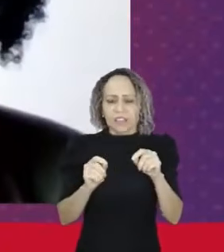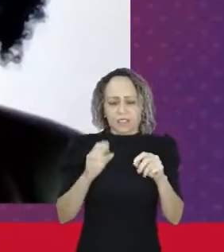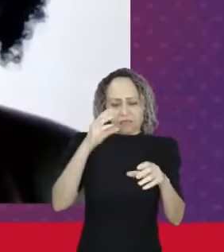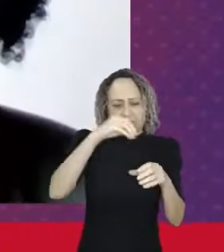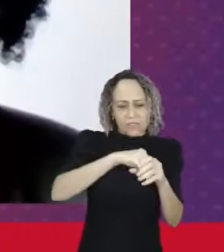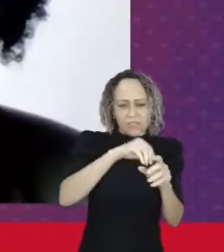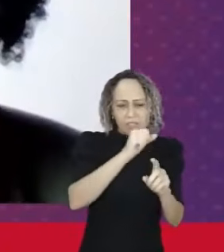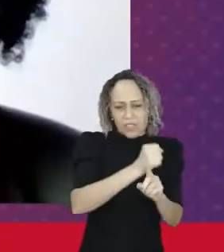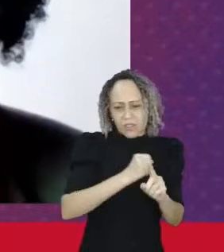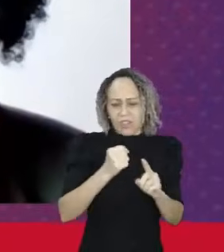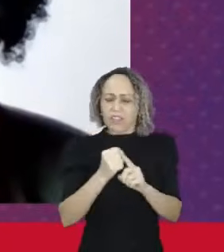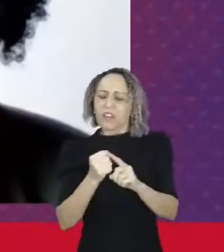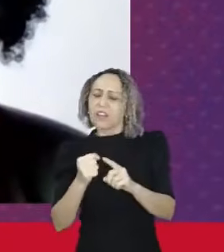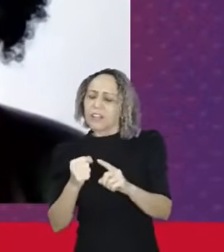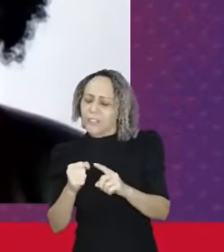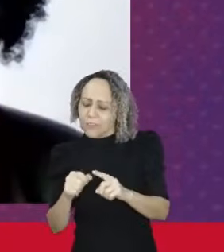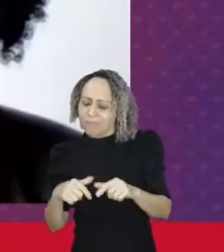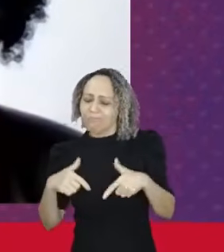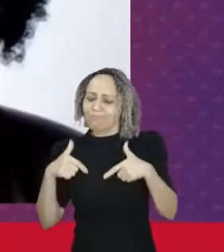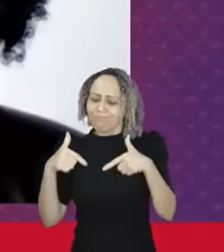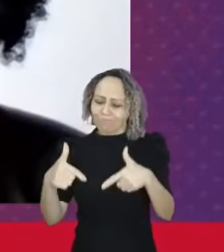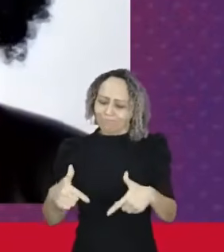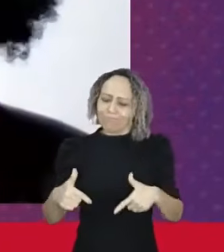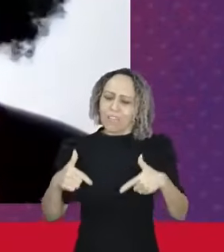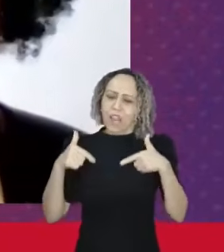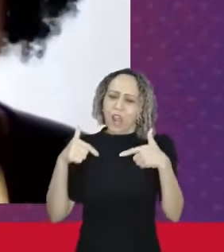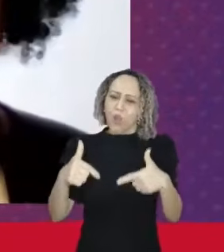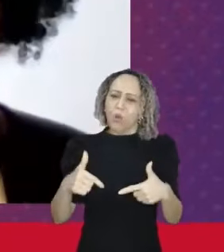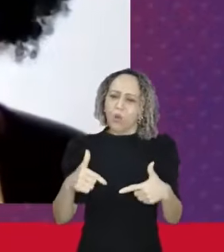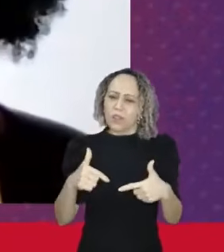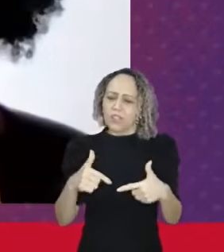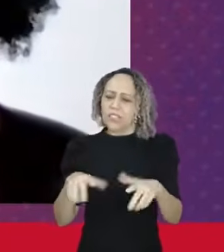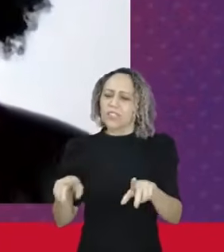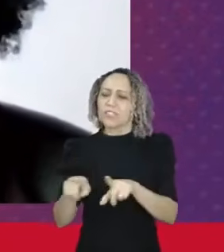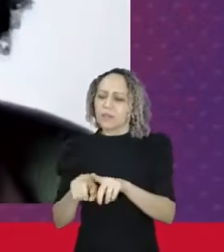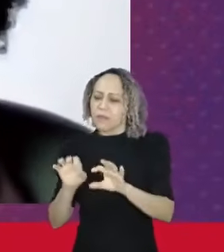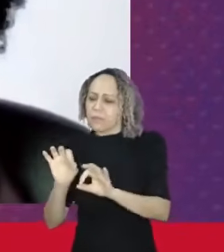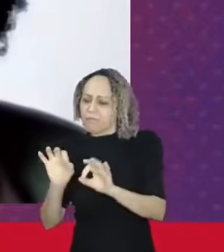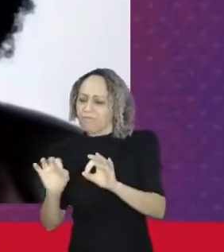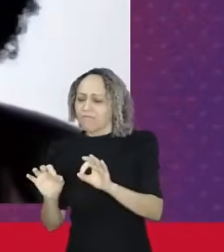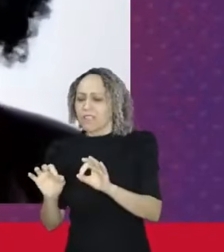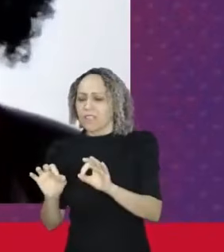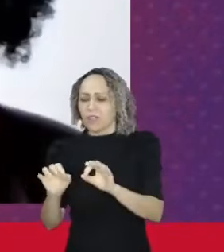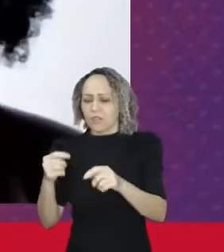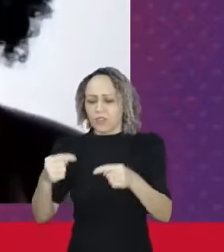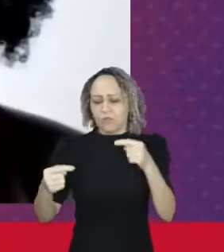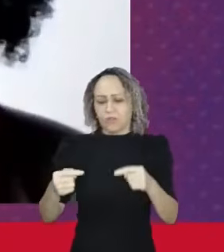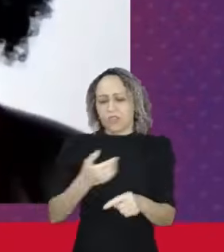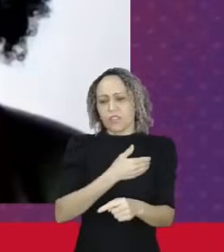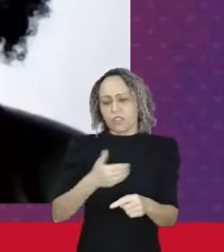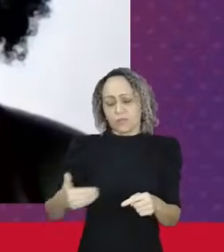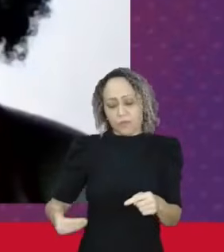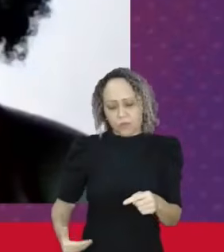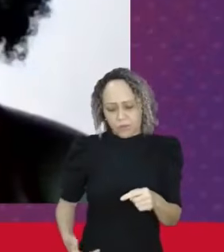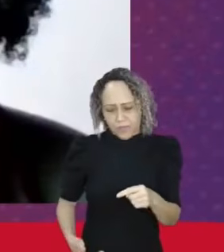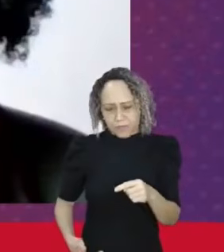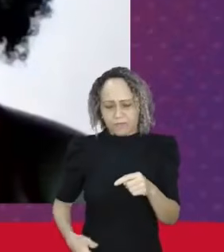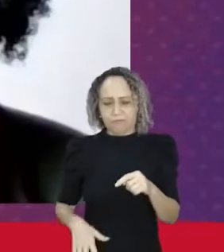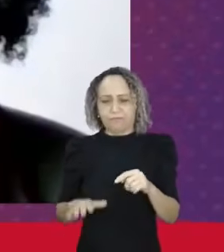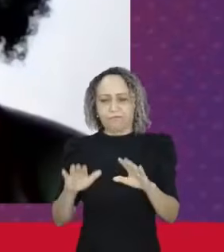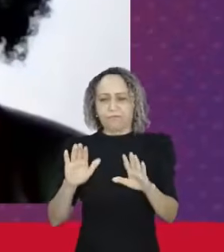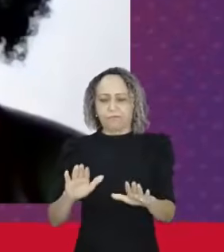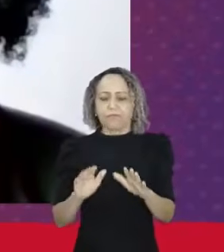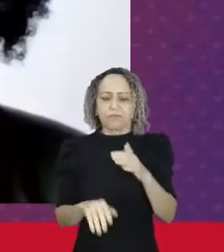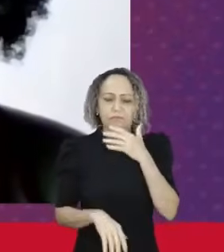pelas várias lutas e também pela organização de políticas públicas. Agora,